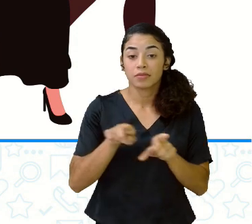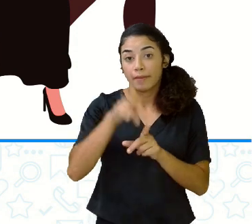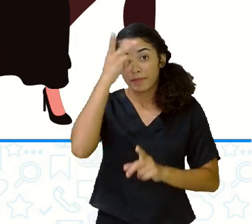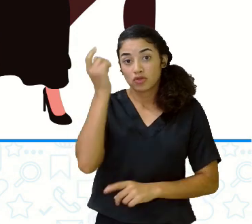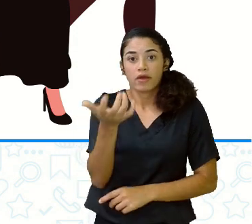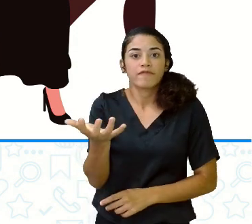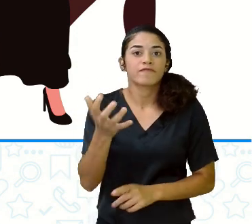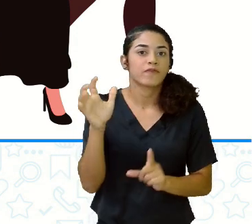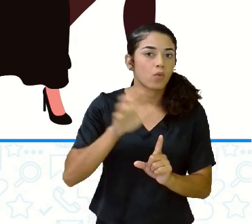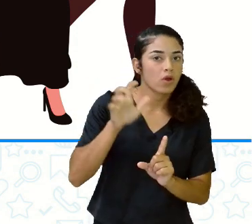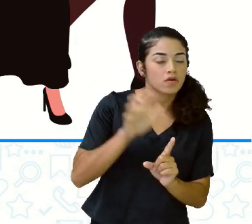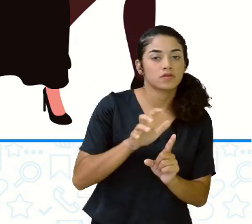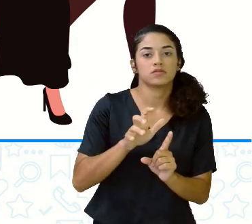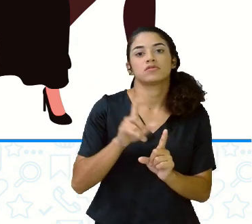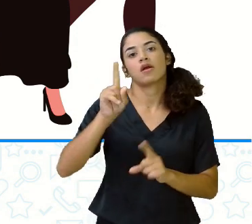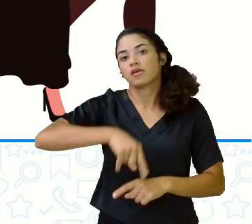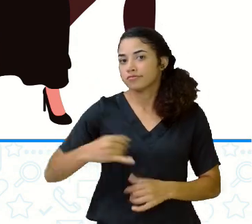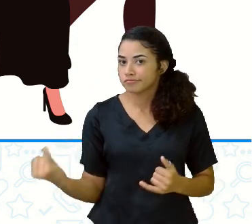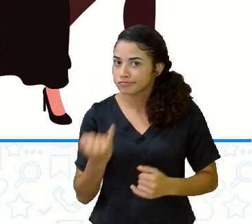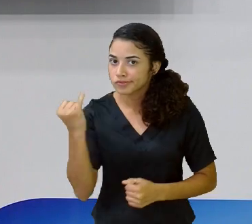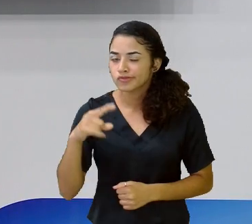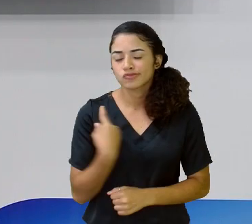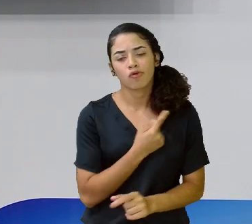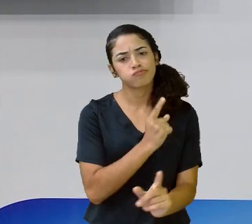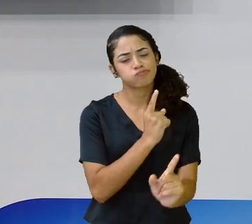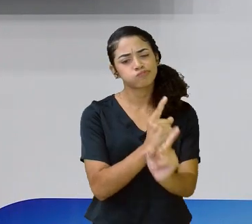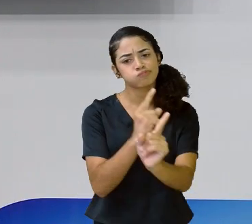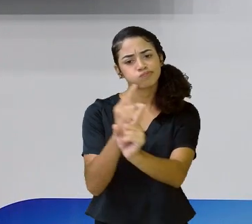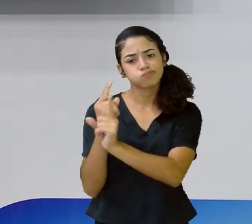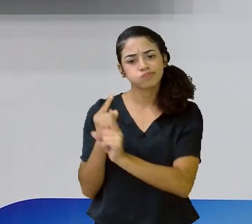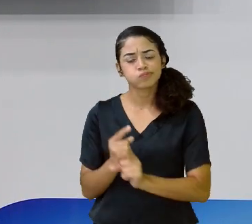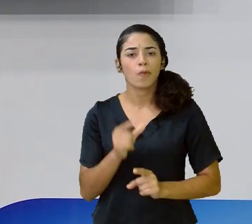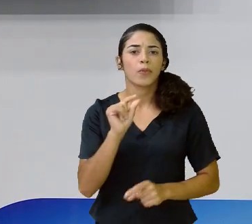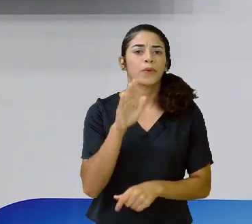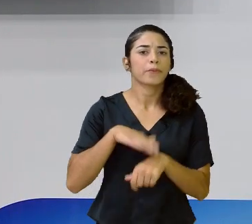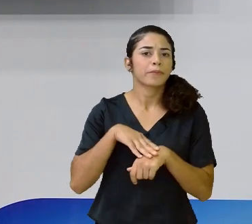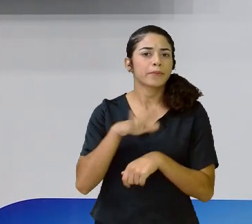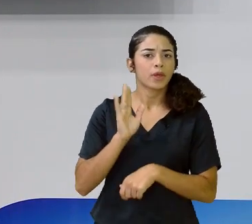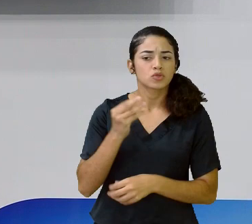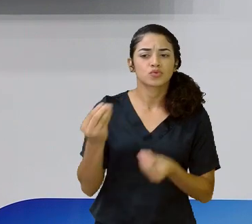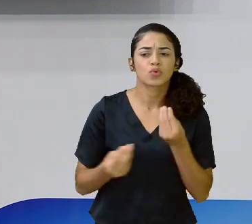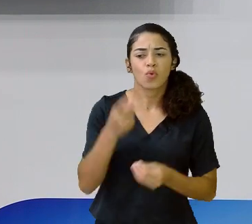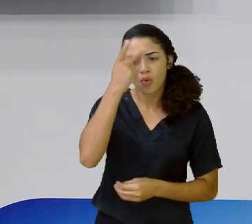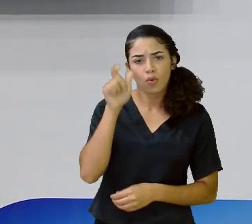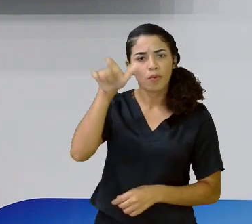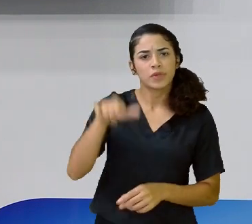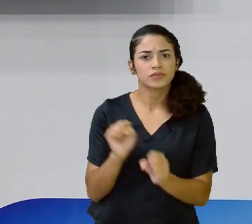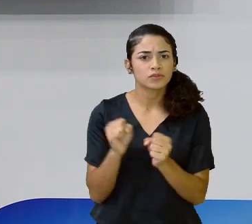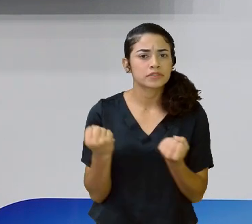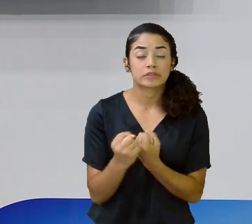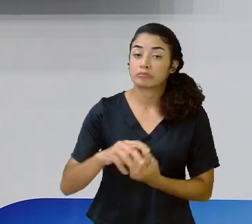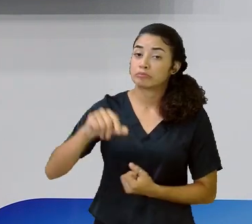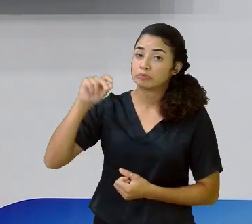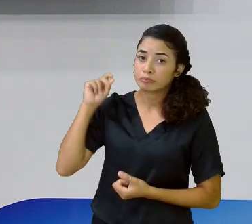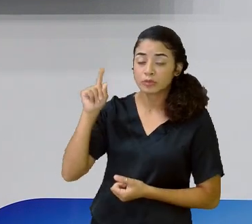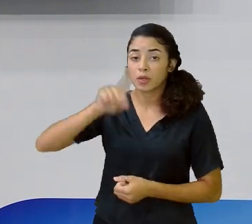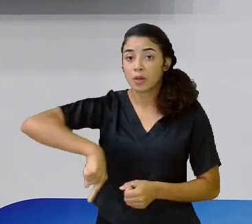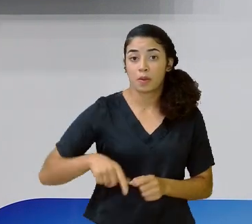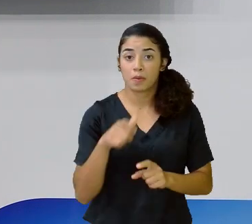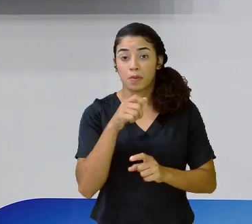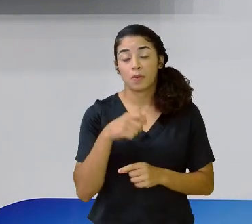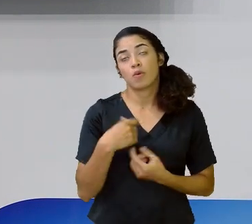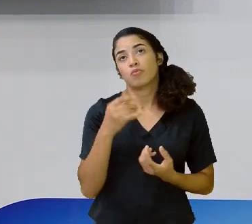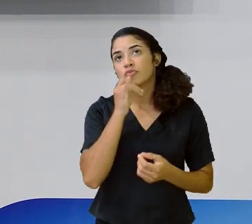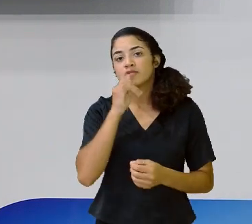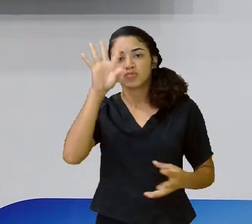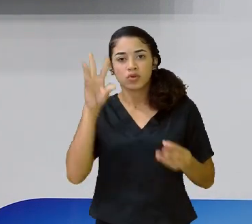gente está lendo uma biografia, que a gente acaba descobrindo também um pouco mais sobre como era a sociedade naquele período, se foi uma biografia